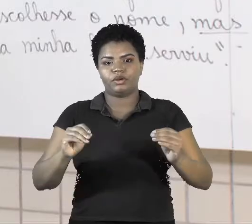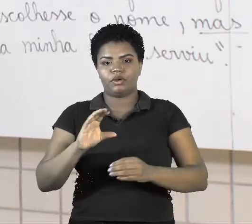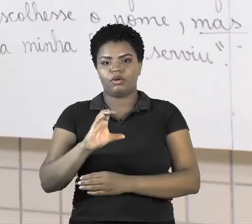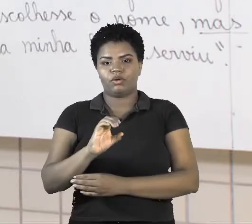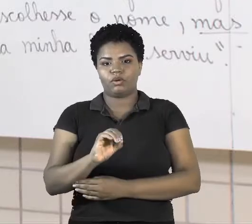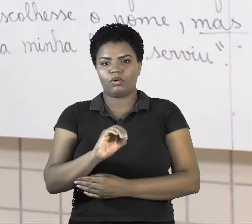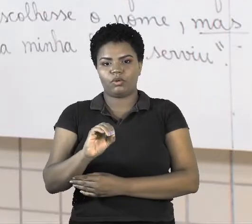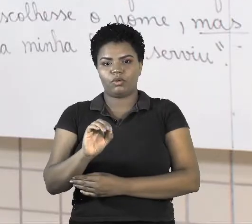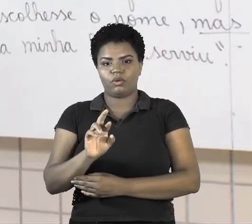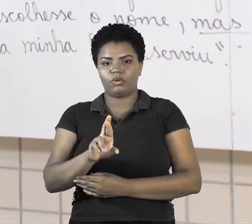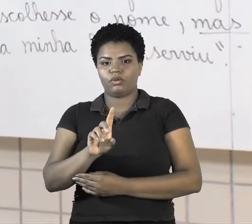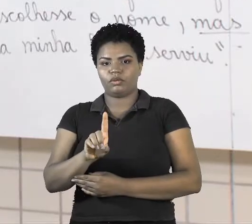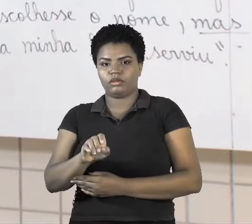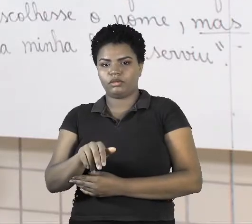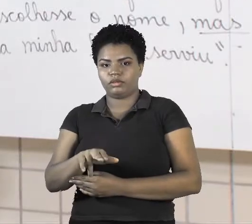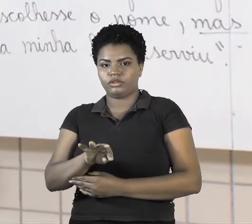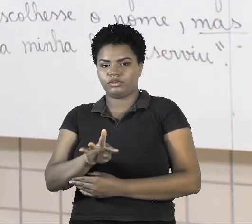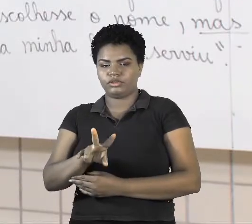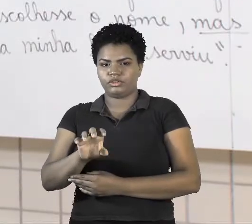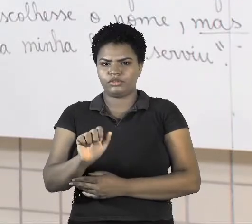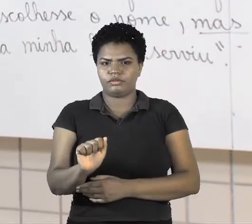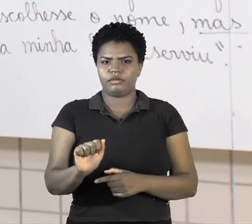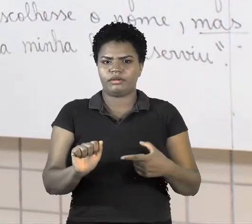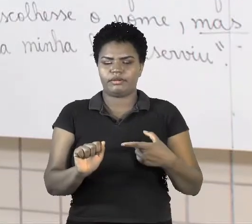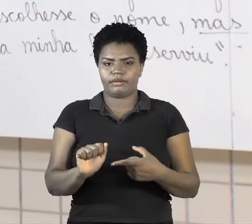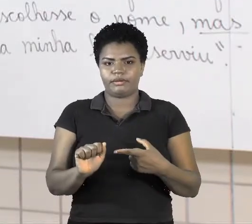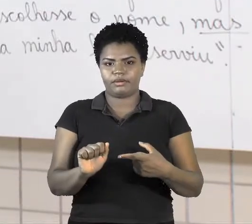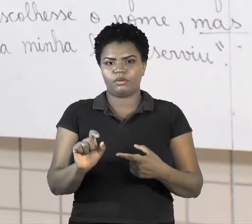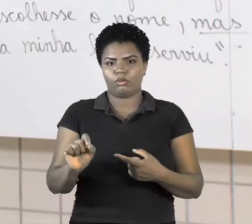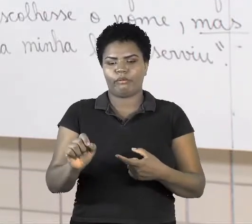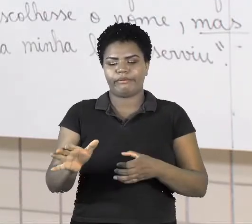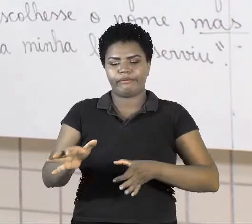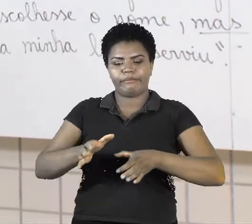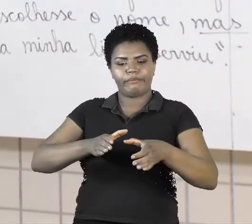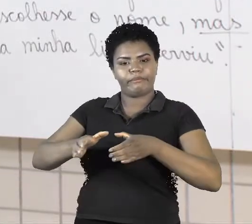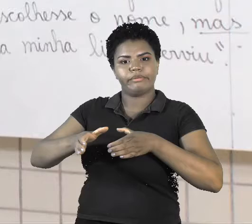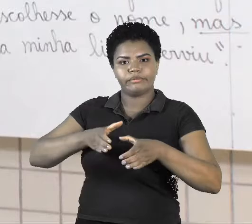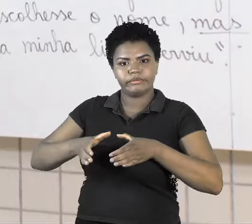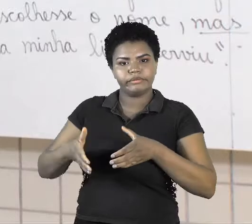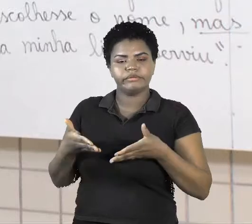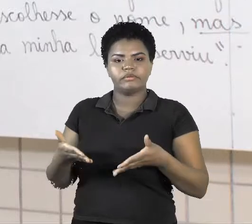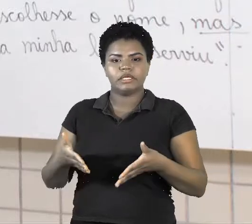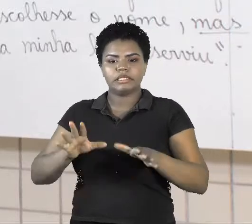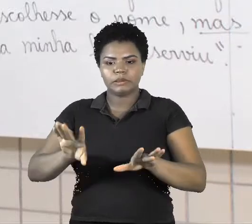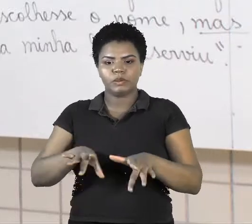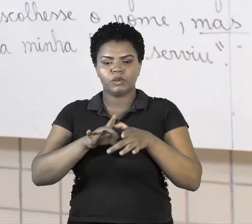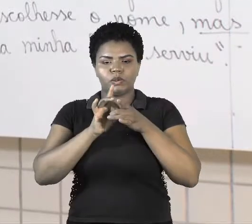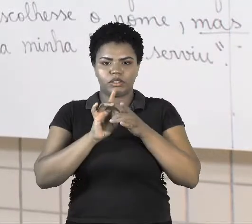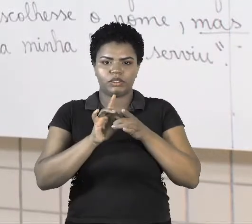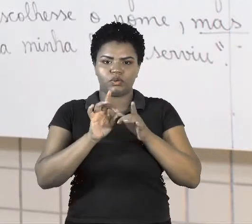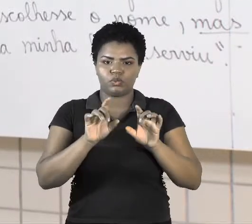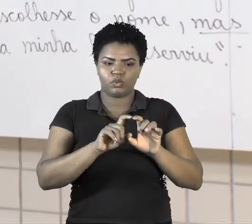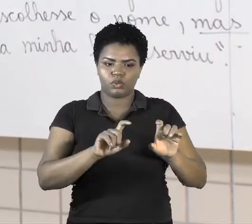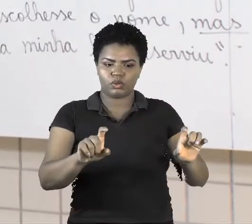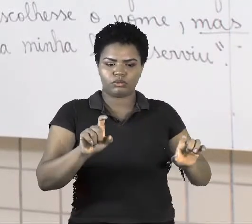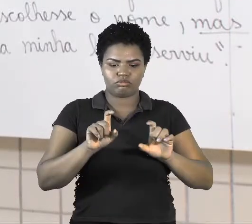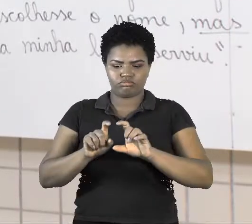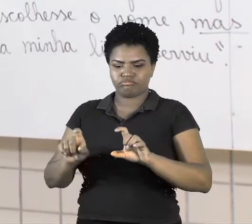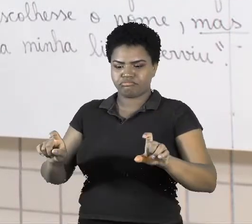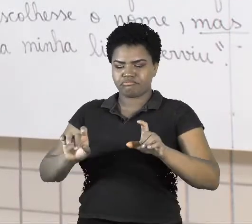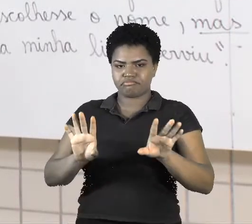coordenativas. Como o próprio nome diz, elas são conjunções que coordenam, que ligam uma oração com a outra,